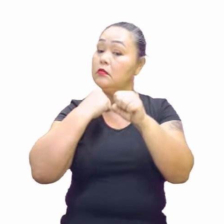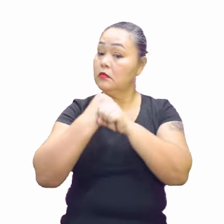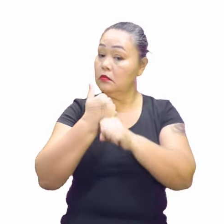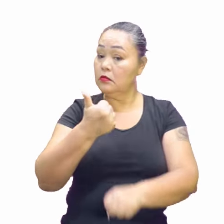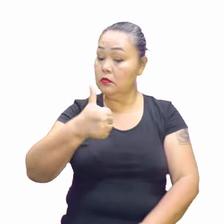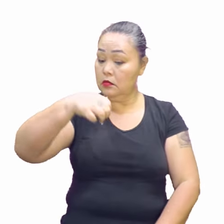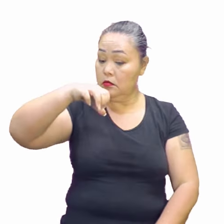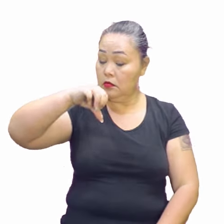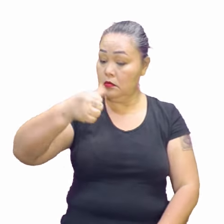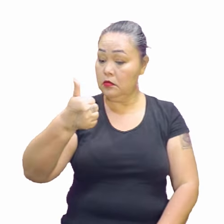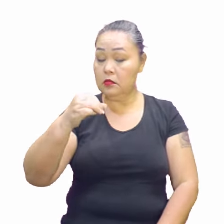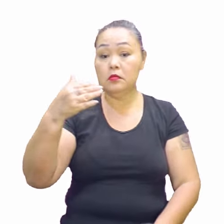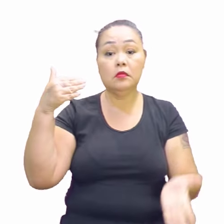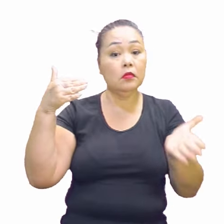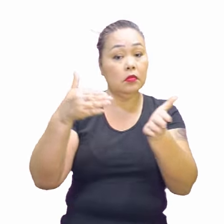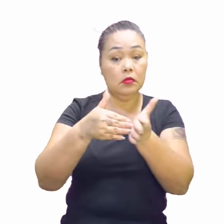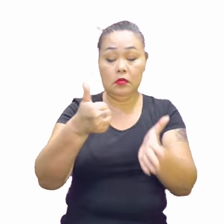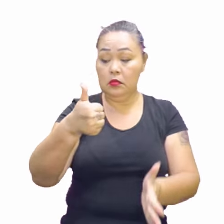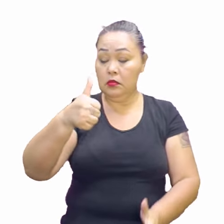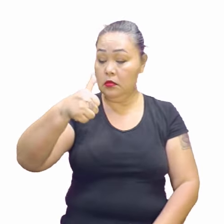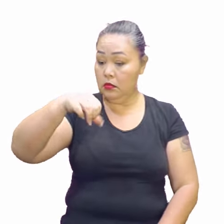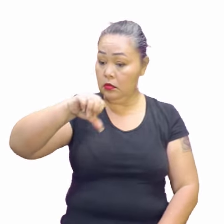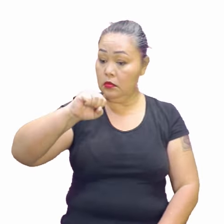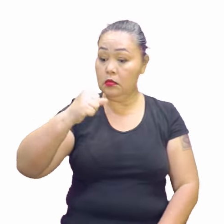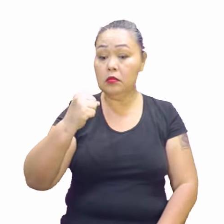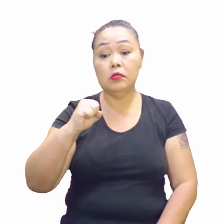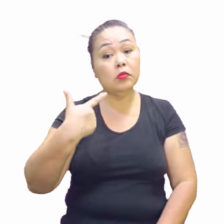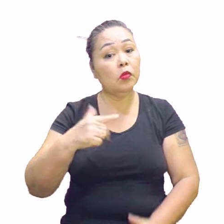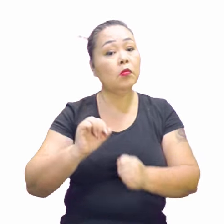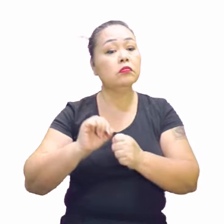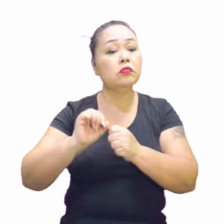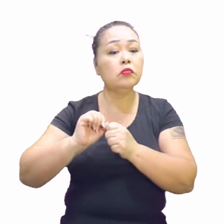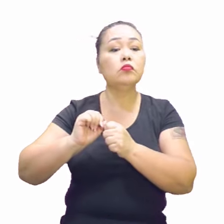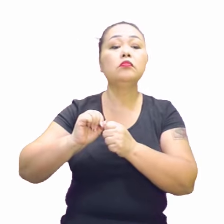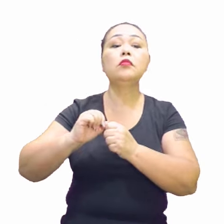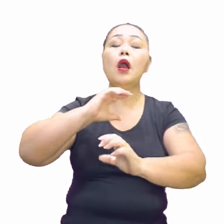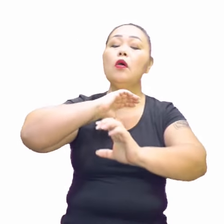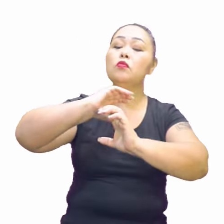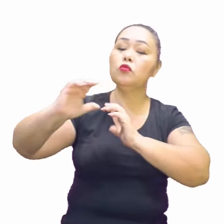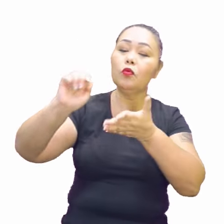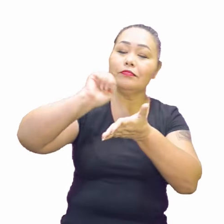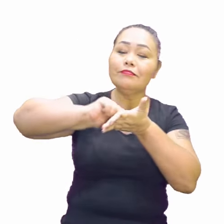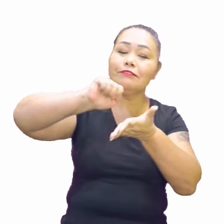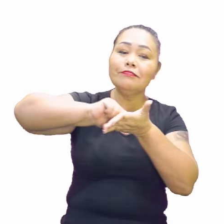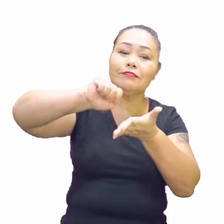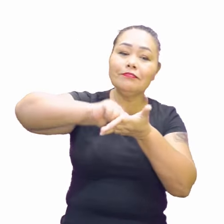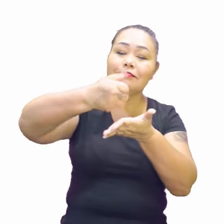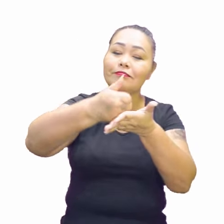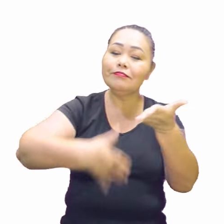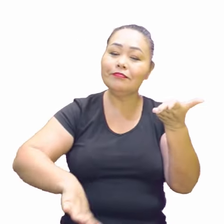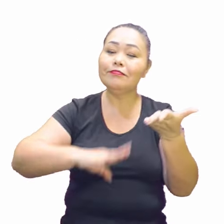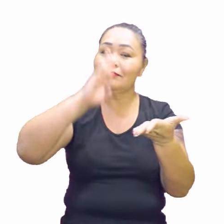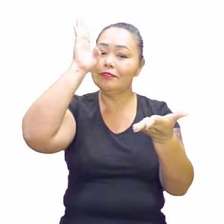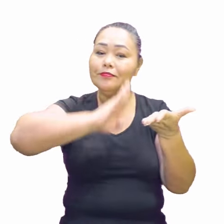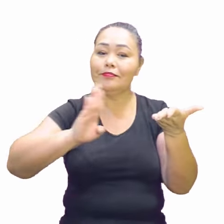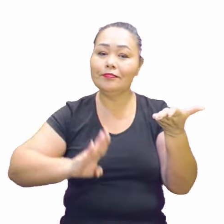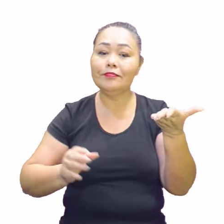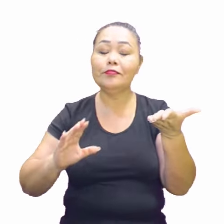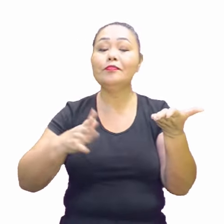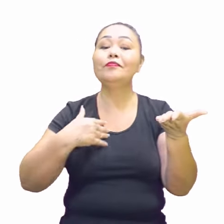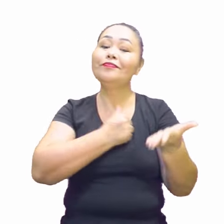1910-1982. Foi um cantor e compositor brasileiro. Saudosa Maloca foi seu primeiro sucesso